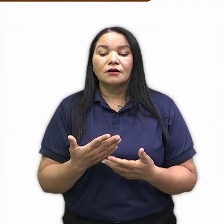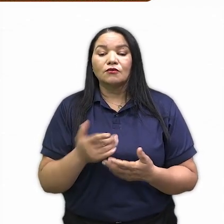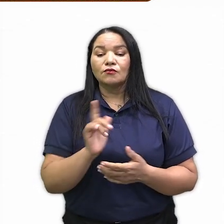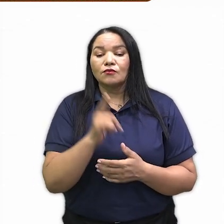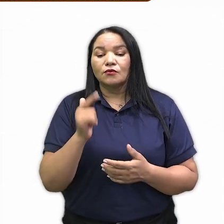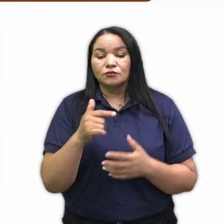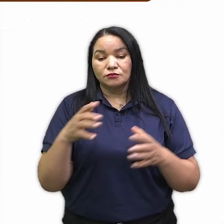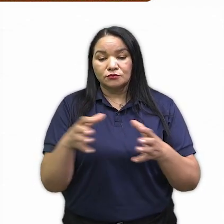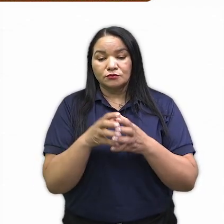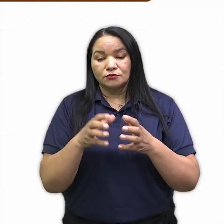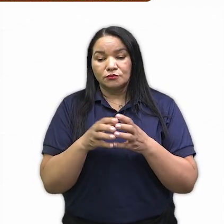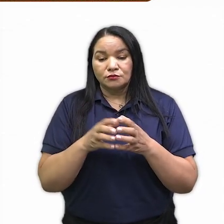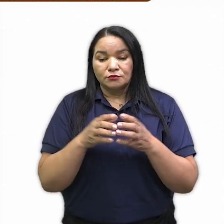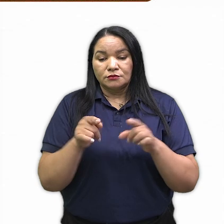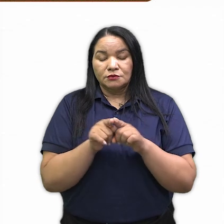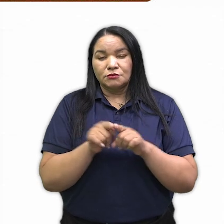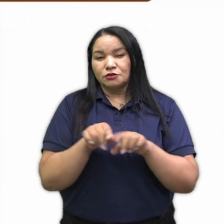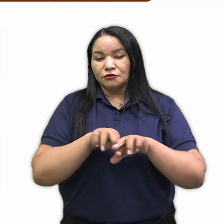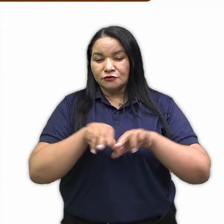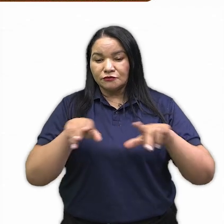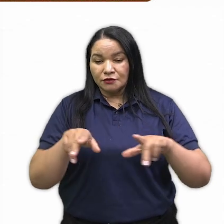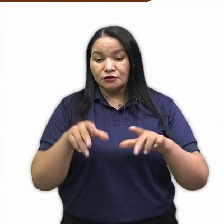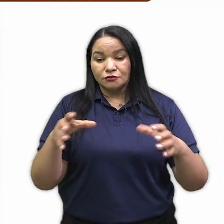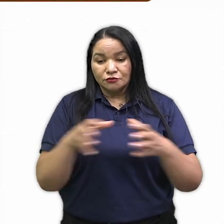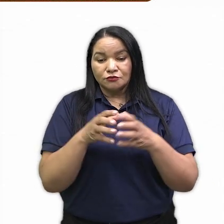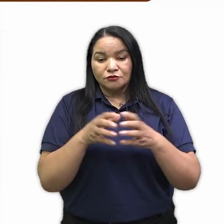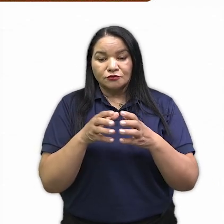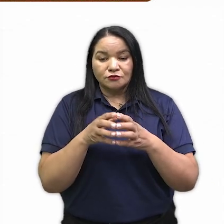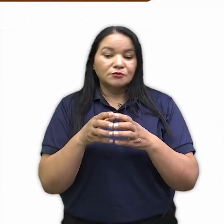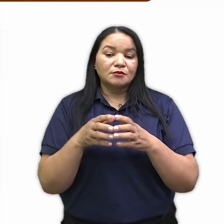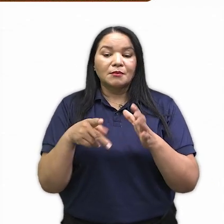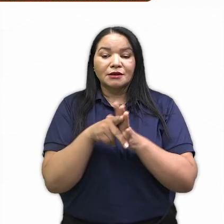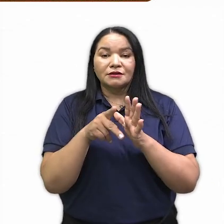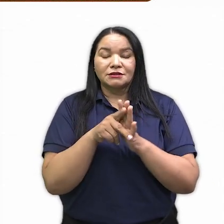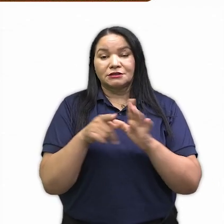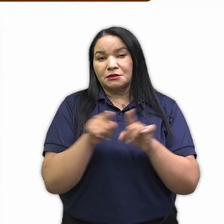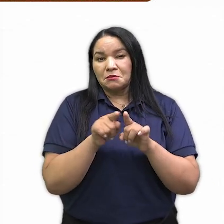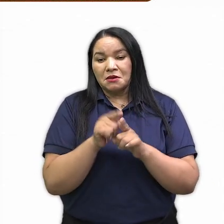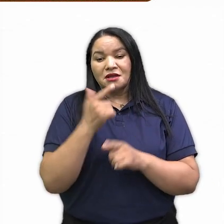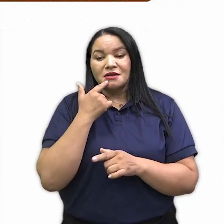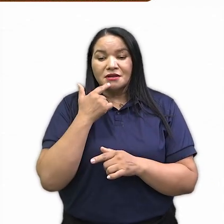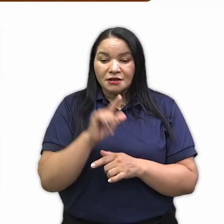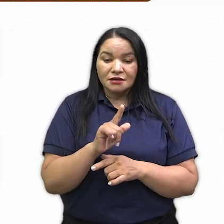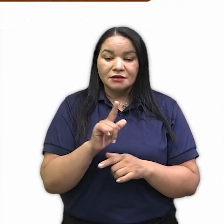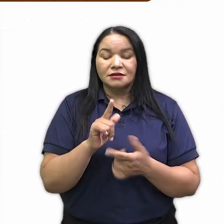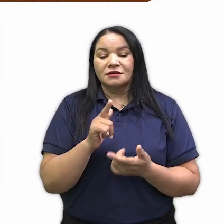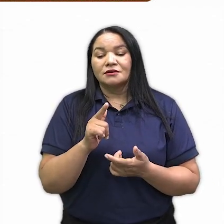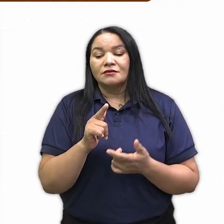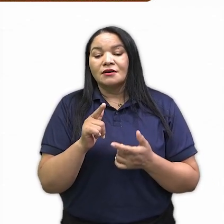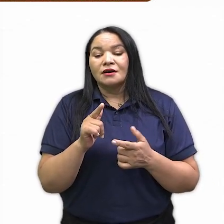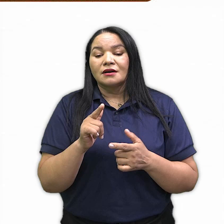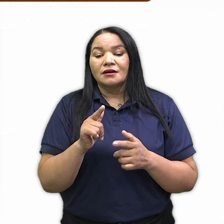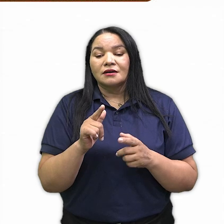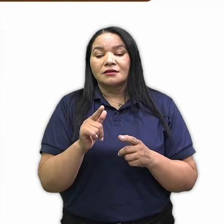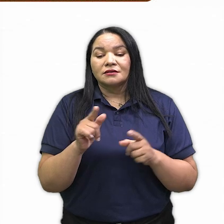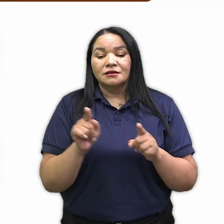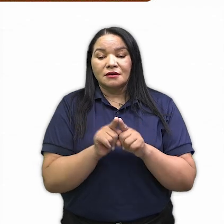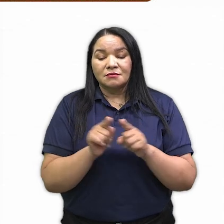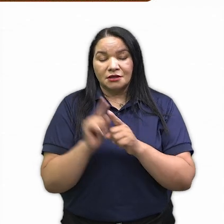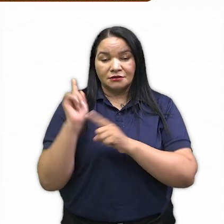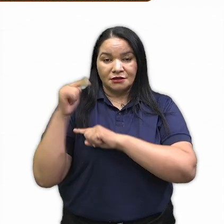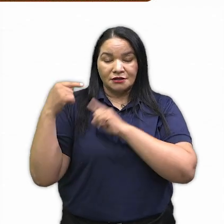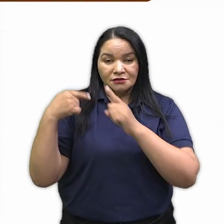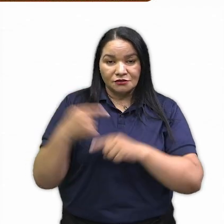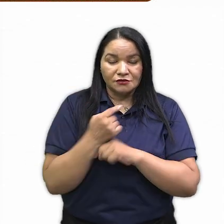uma variedade de grupos aborígenes, e cada um com seus idiomas, né, com as